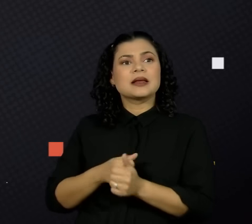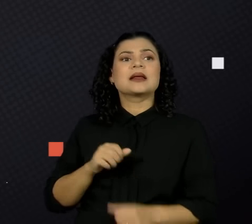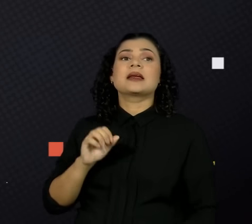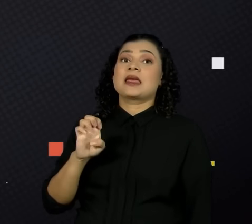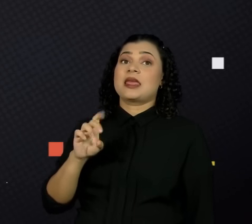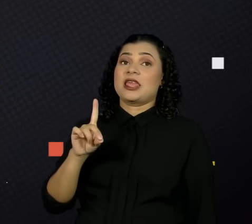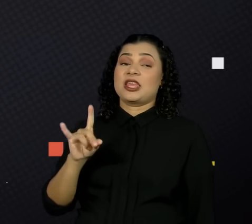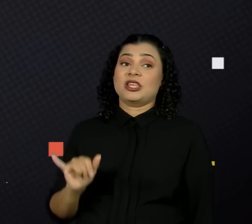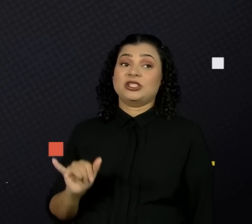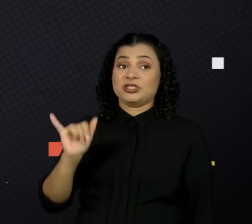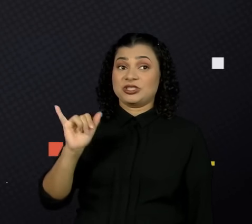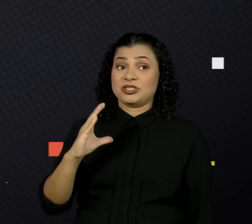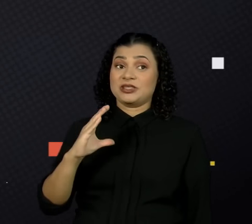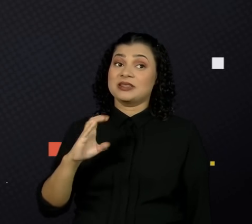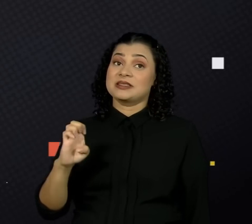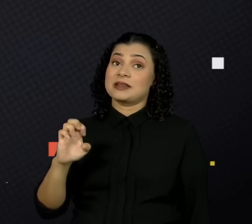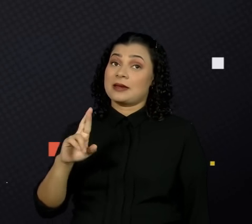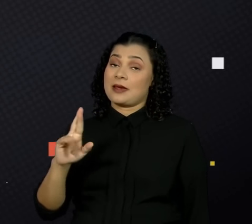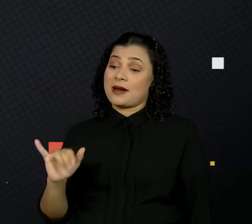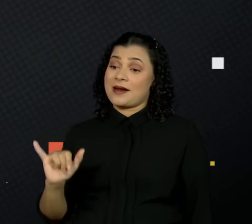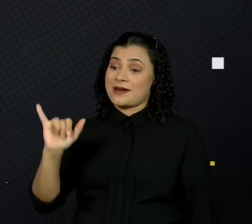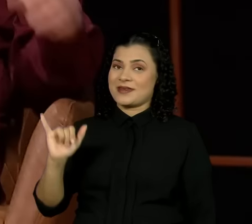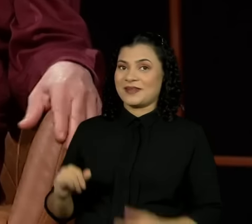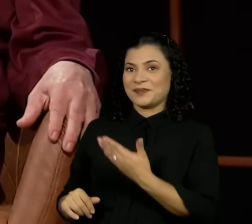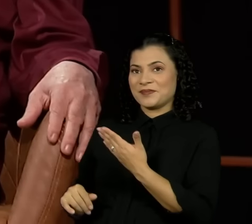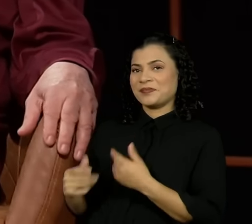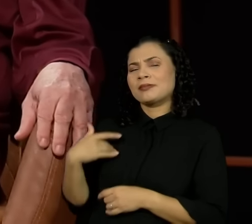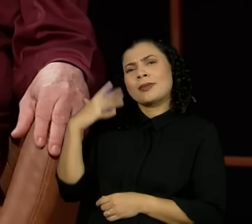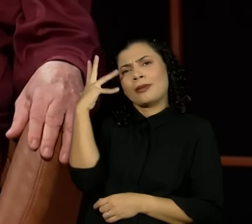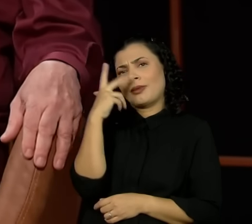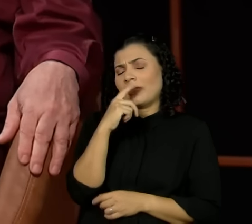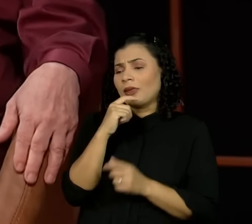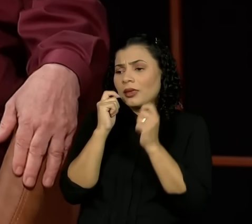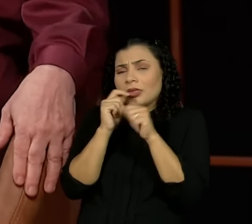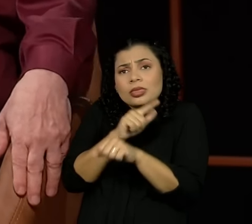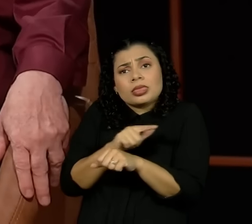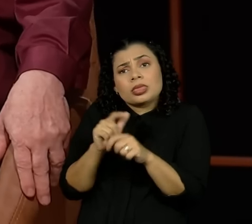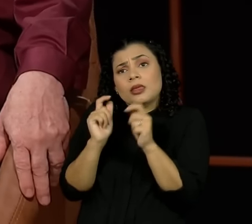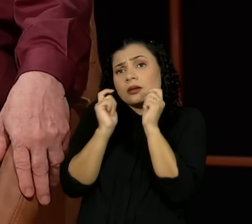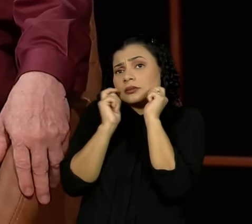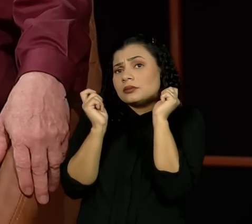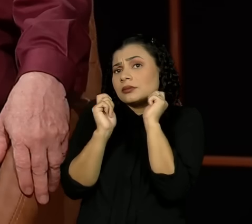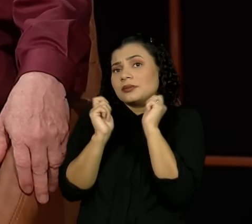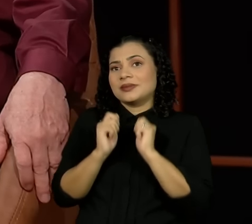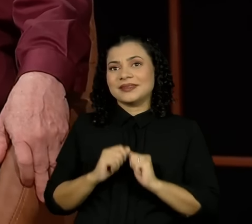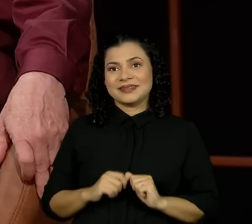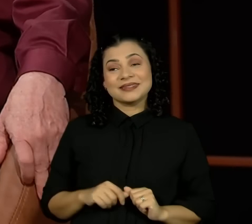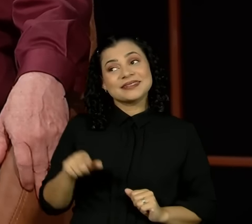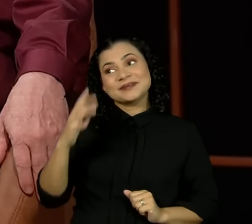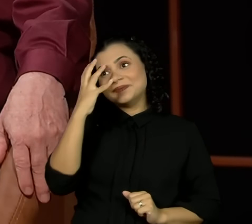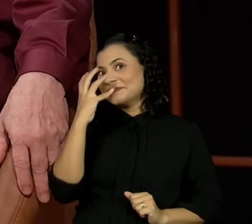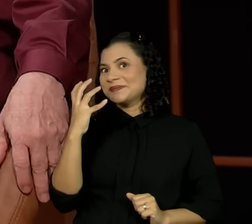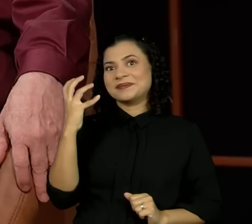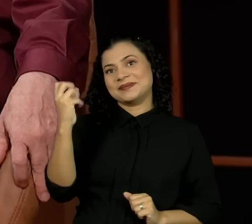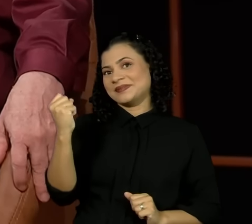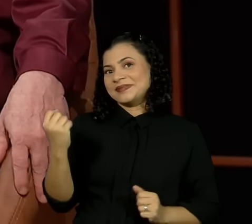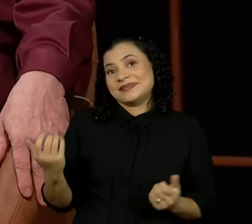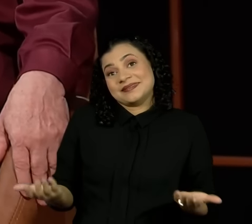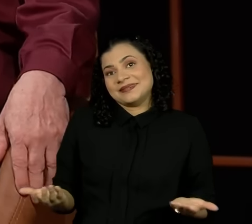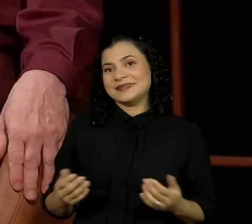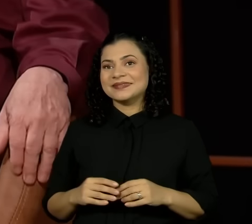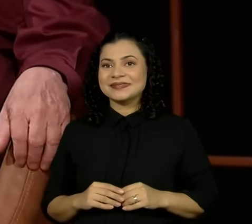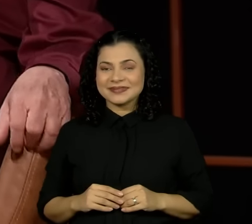Cherry. E eu achava ela uma gracinha, com aquelas covinhas dela. E, realmente, a Edith Cherry era um amor.